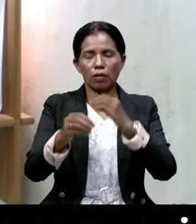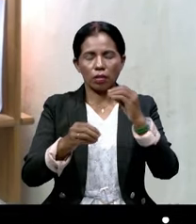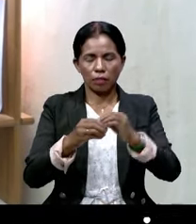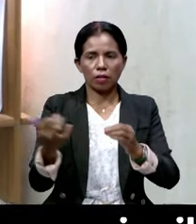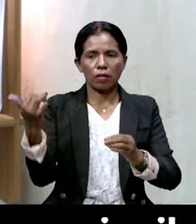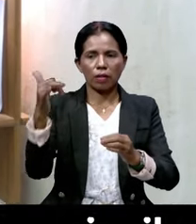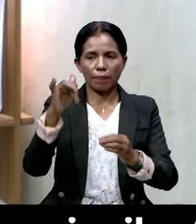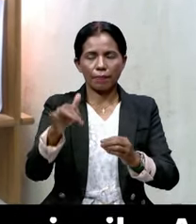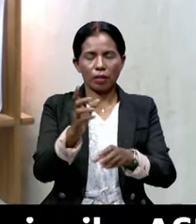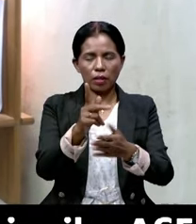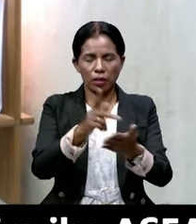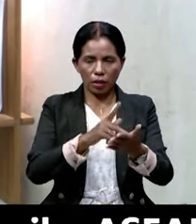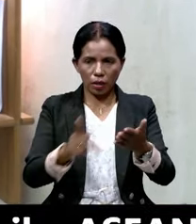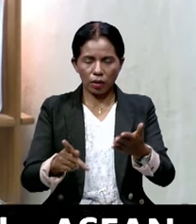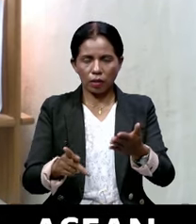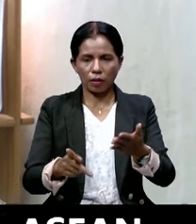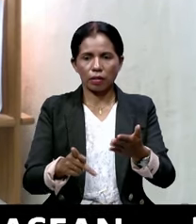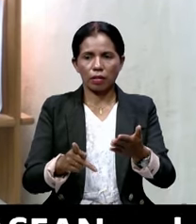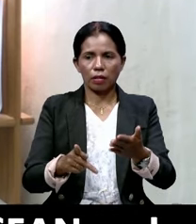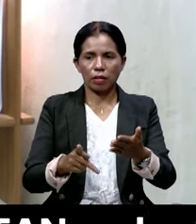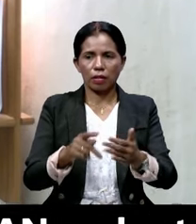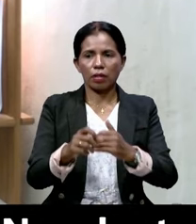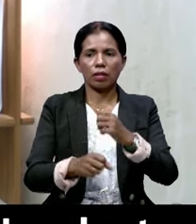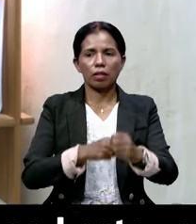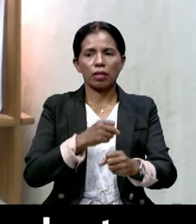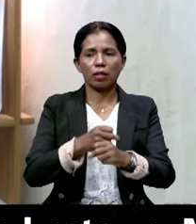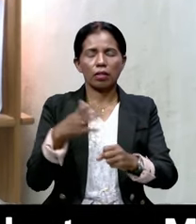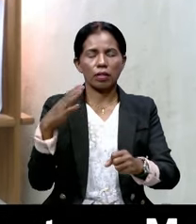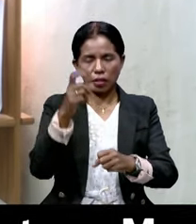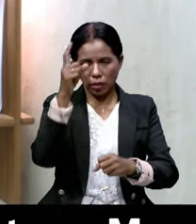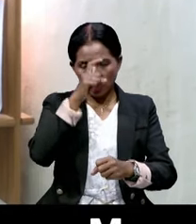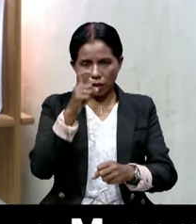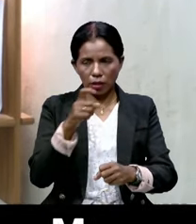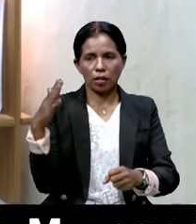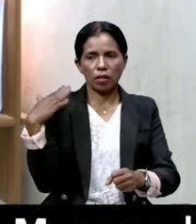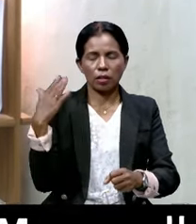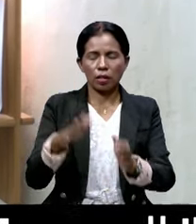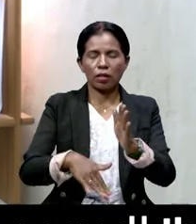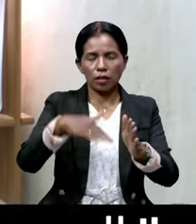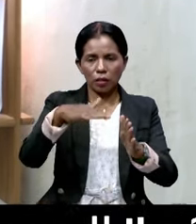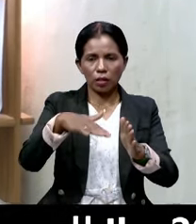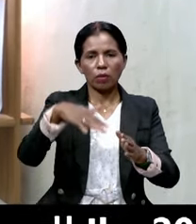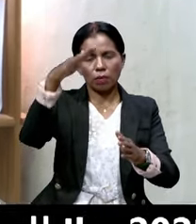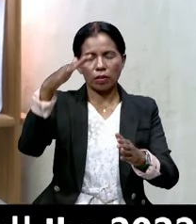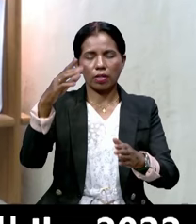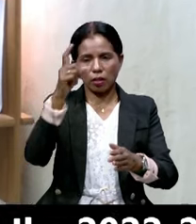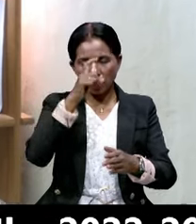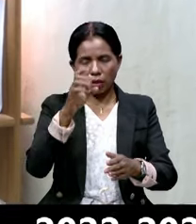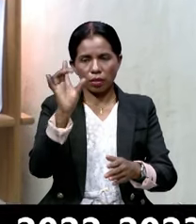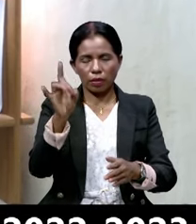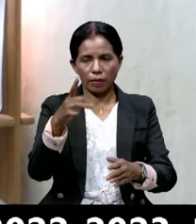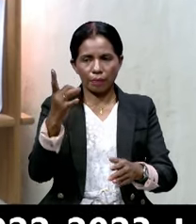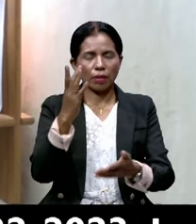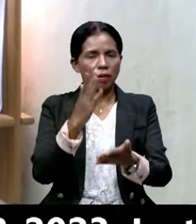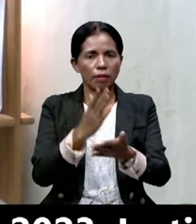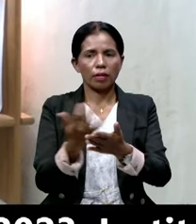do crime durante ser tina de juventude a massa que ficou antônio bom né então medida de prevenção se